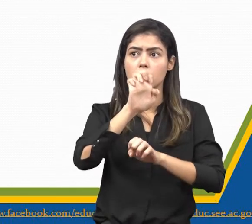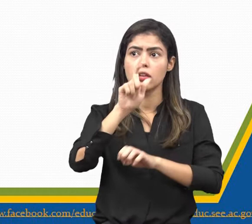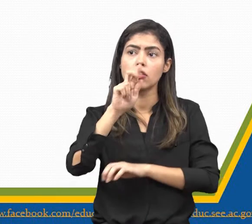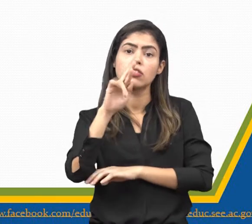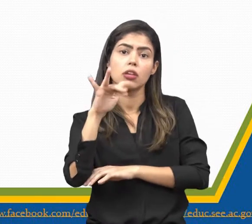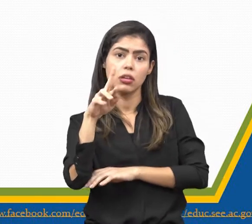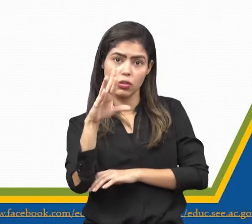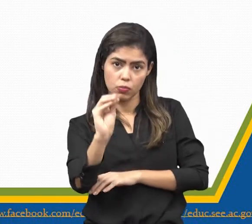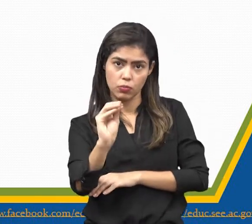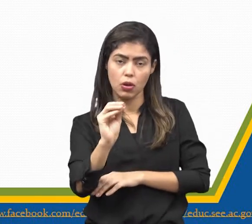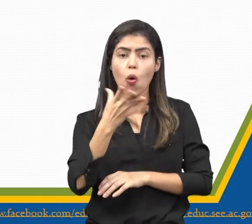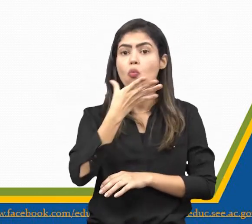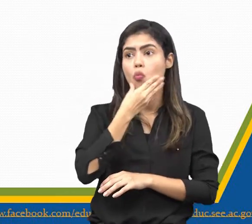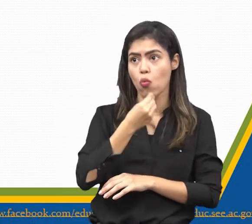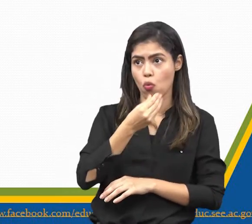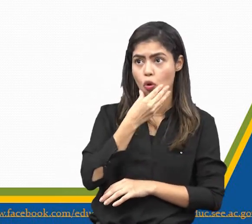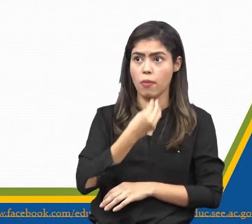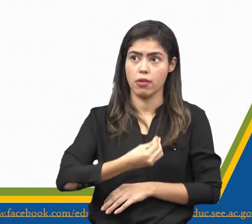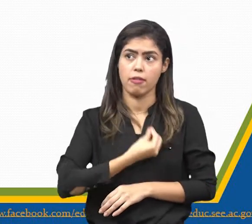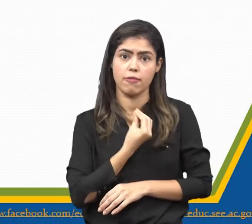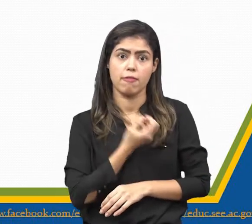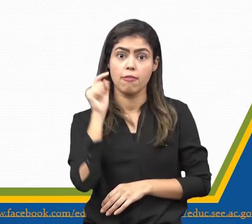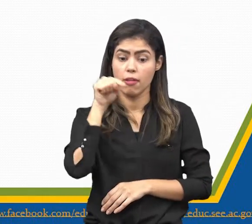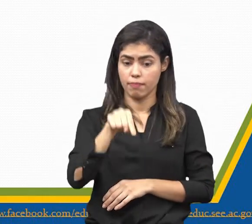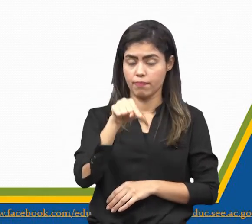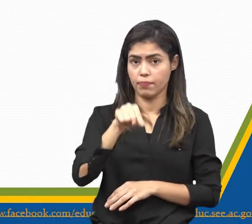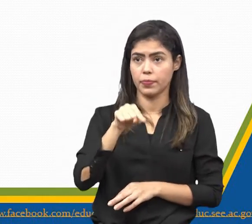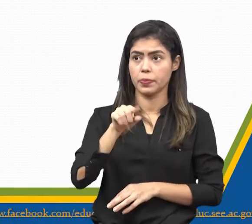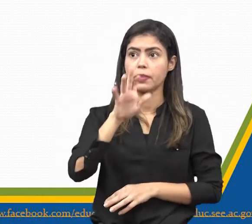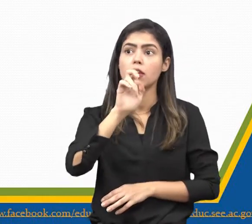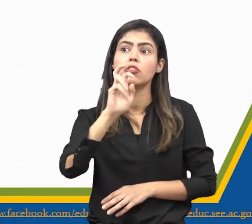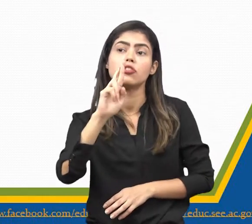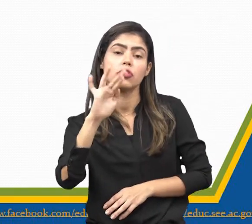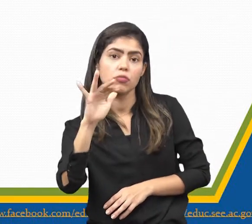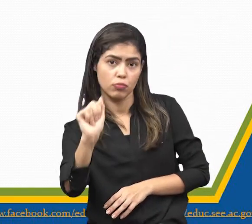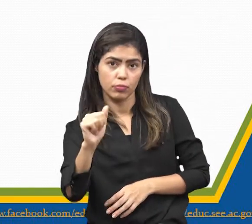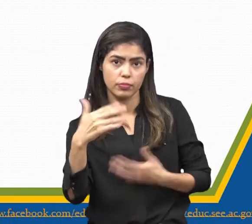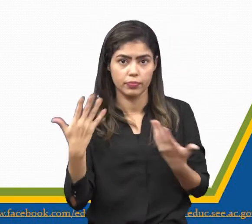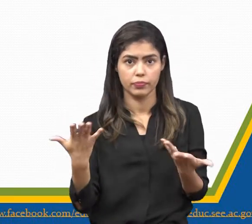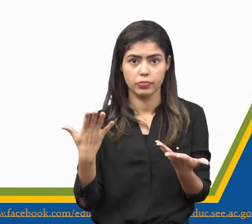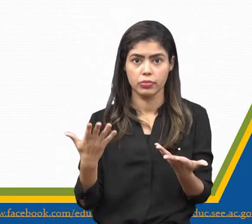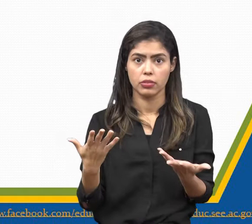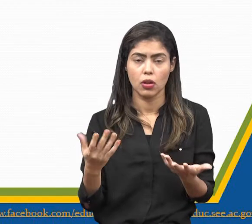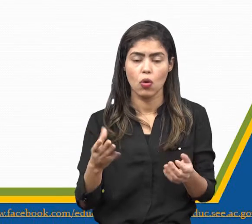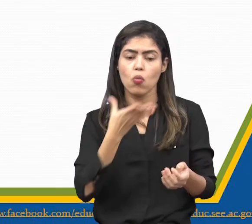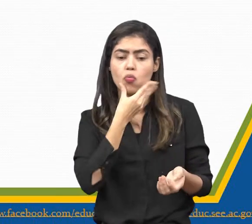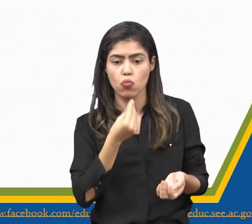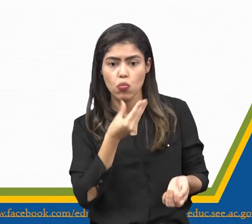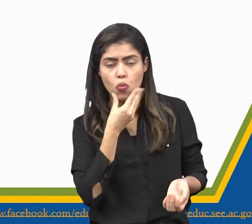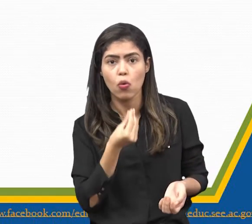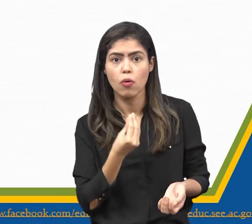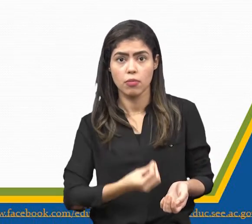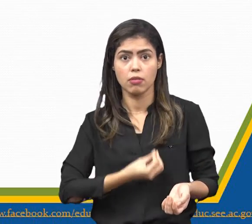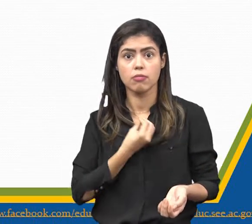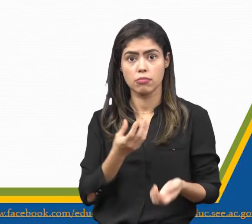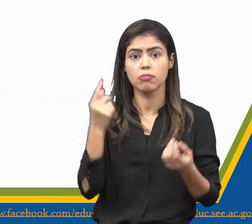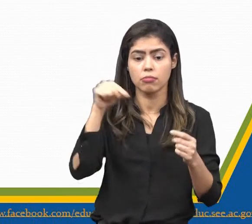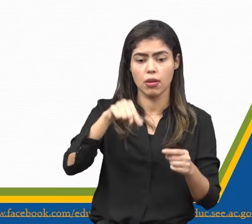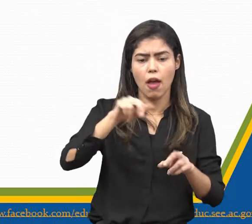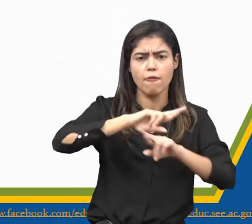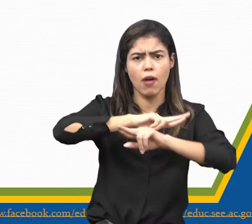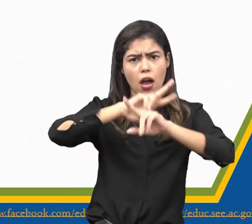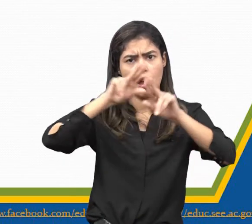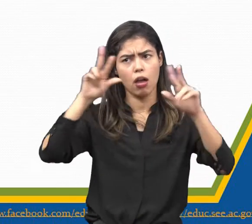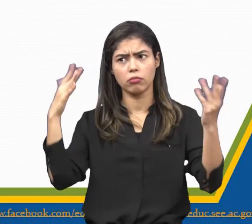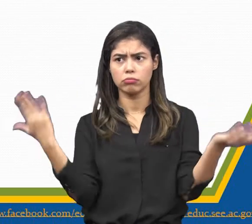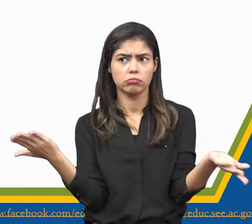engineer. O homem que vive aqui é engenheiro. Então, eu quero falar que o homem é engenheiro, mas existem